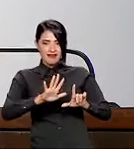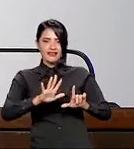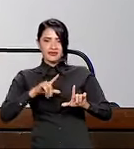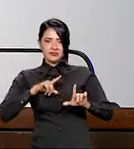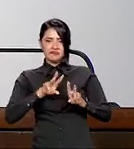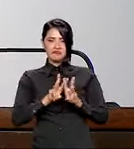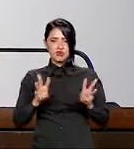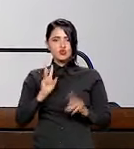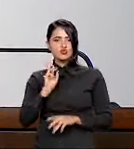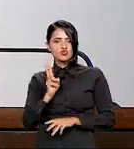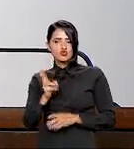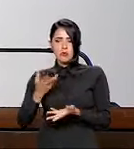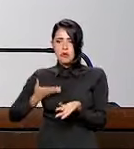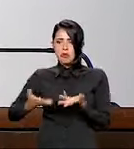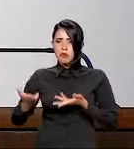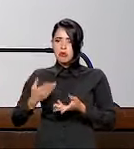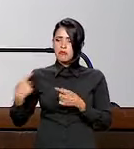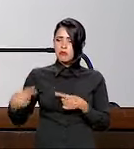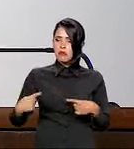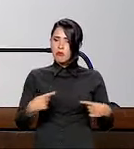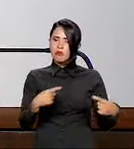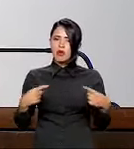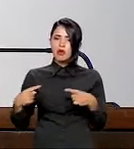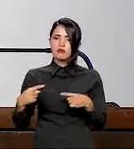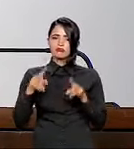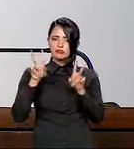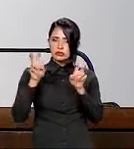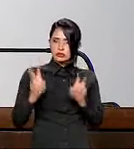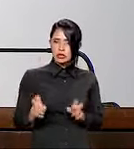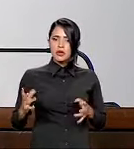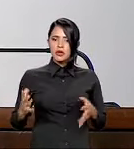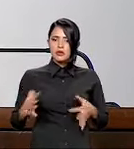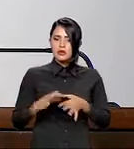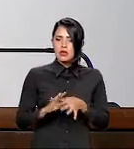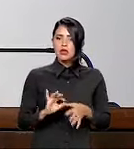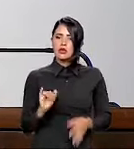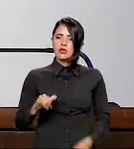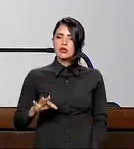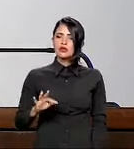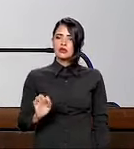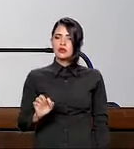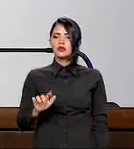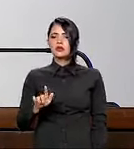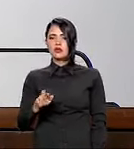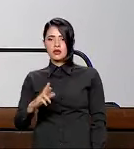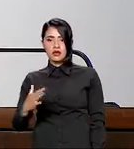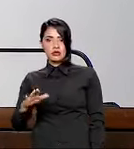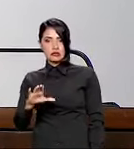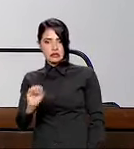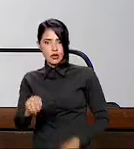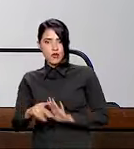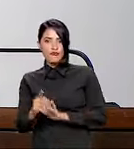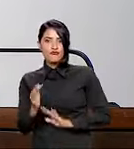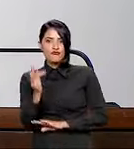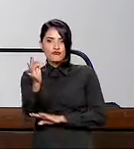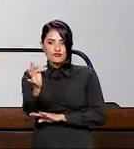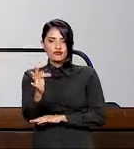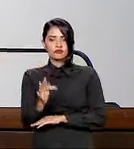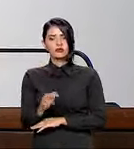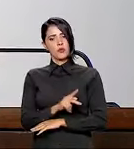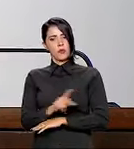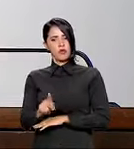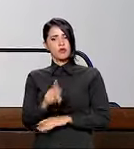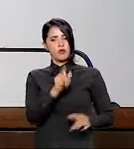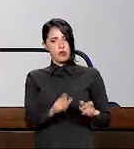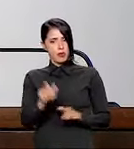que se continue a discutir os temas de integração no futuro. Os presidentes incumbiram